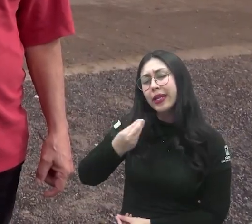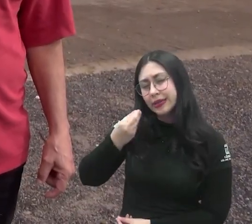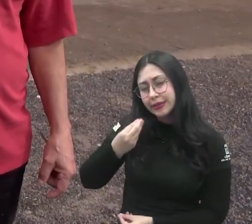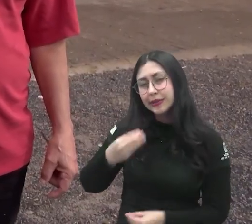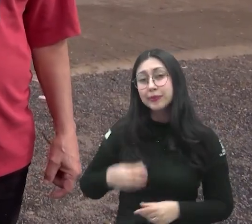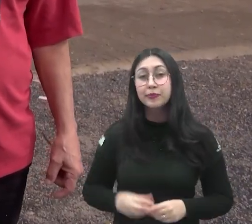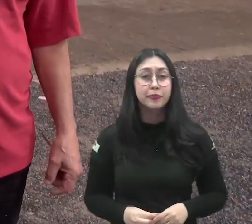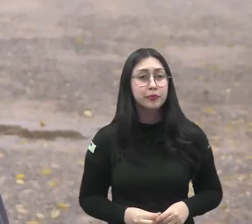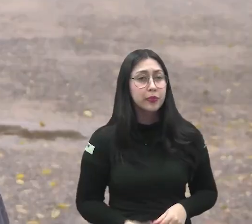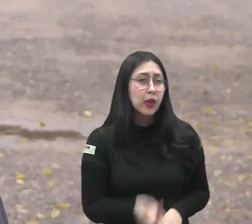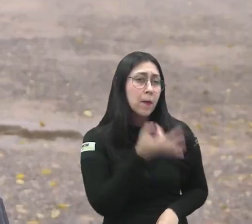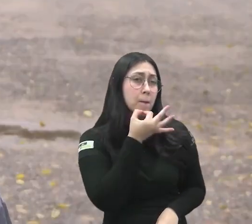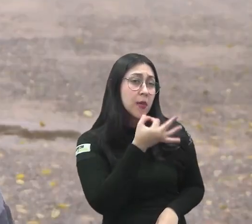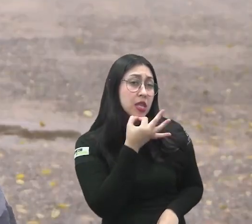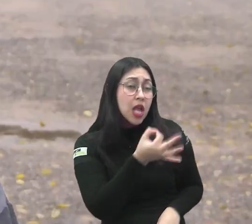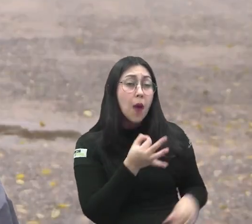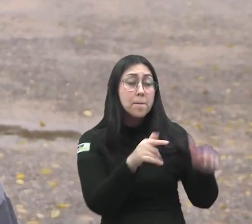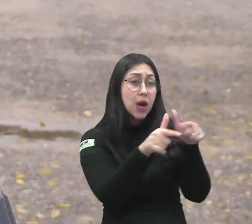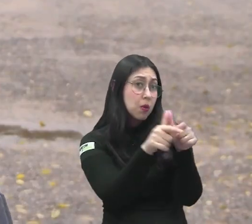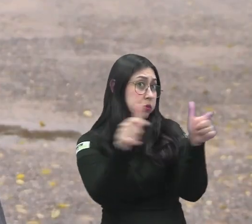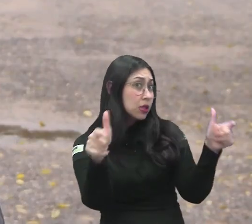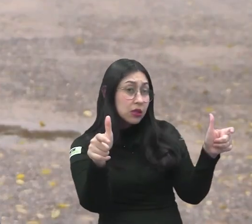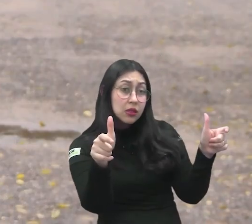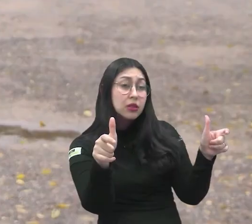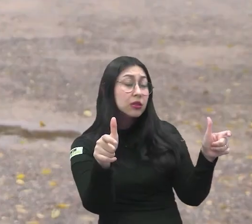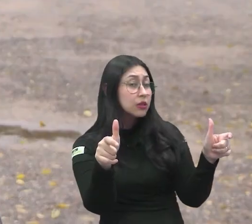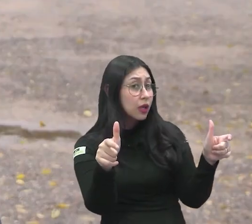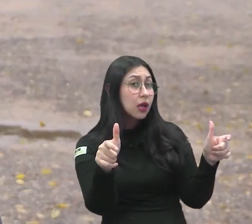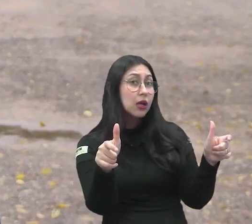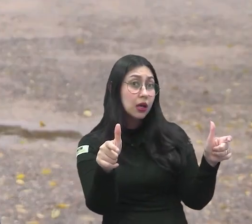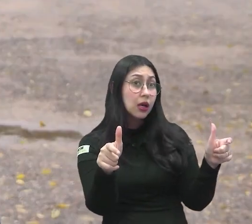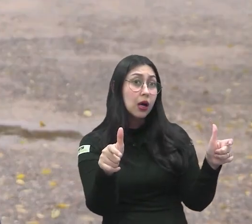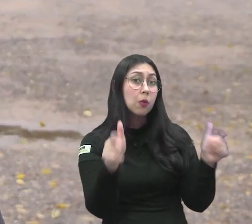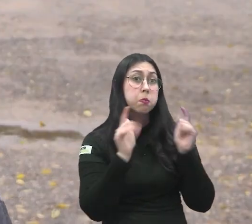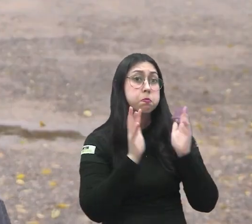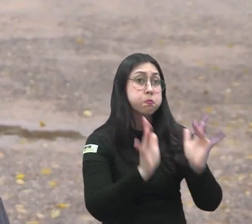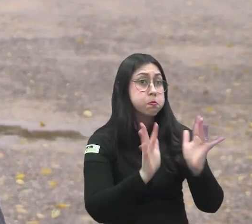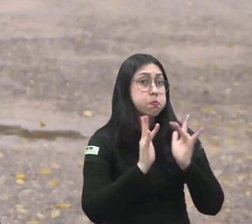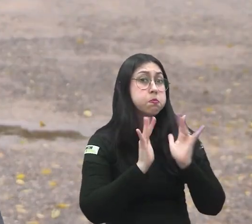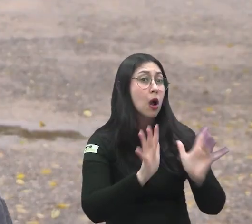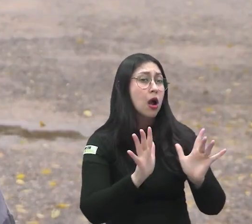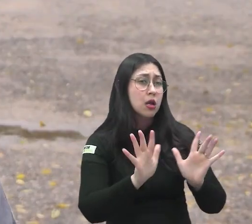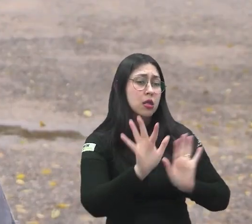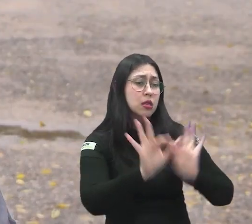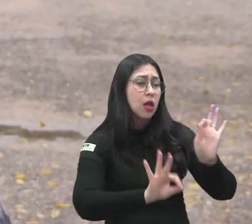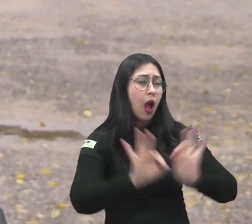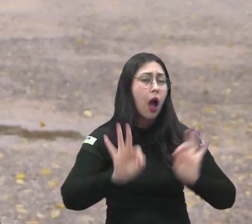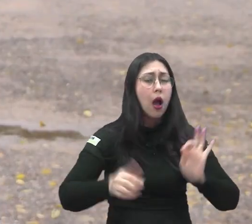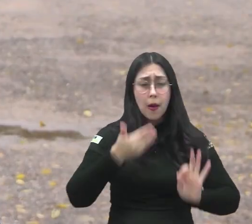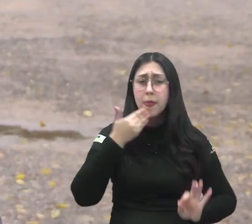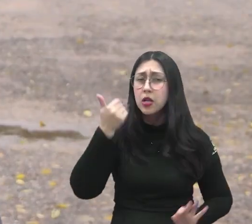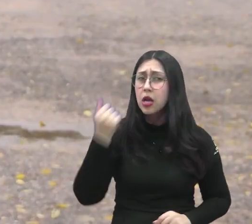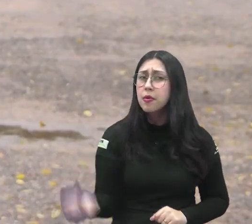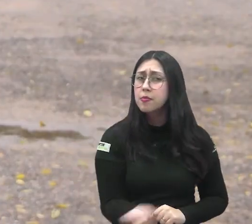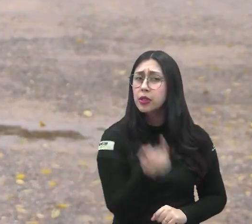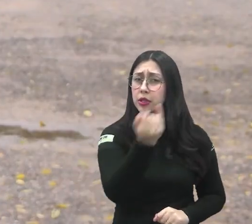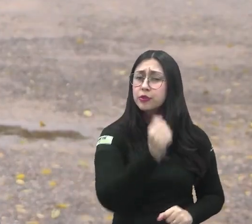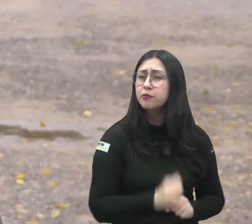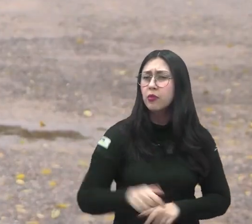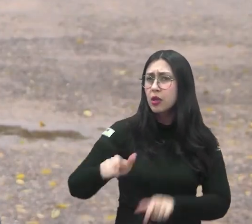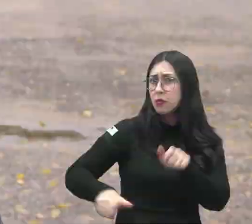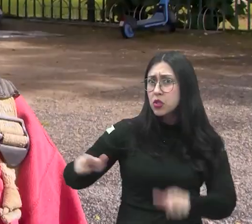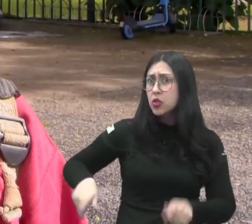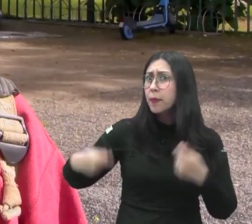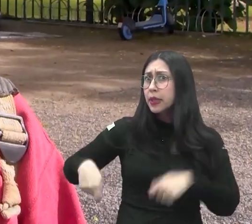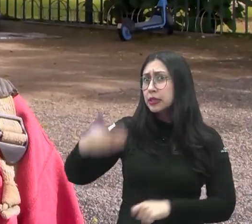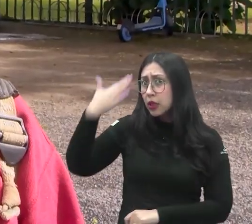visita o município. Sugestões para estar ampliando, né, para estar melhorando o parque, mais melhorias. Eu acho que é